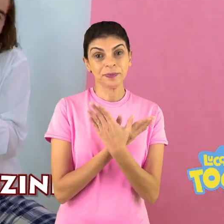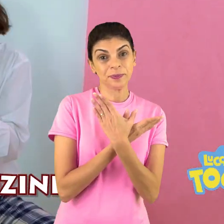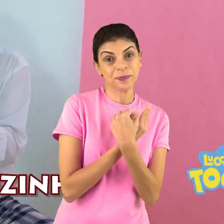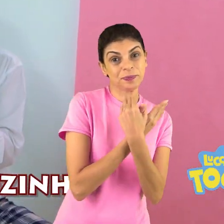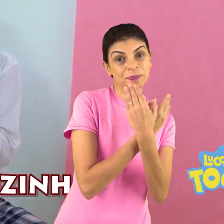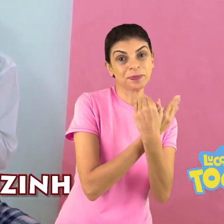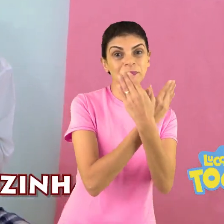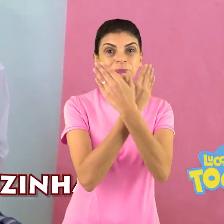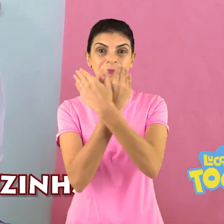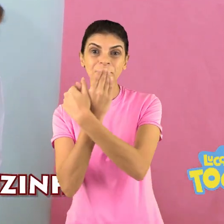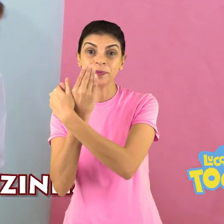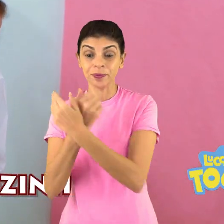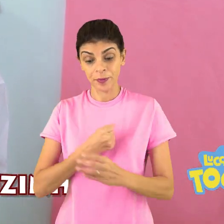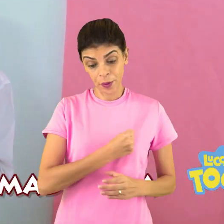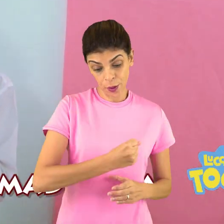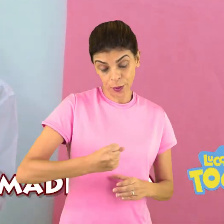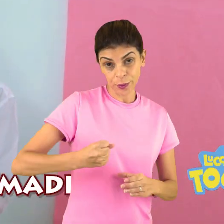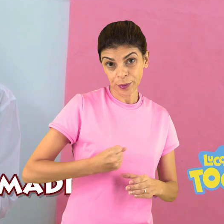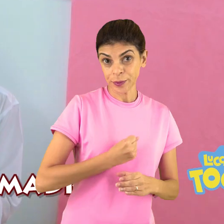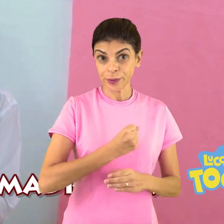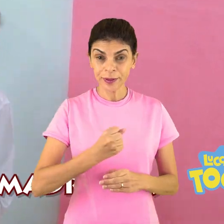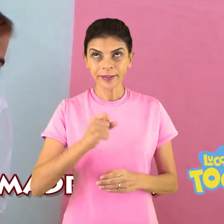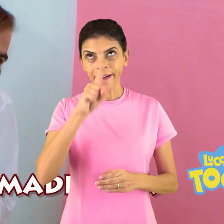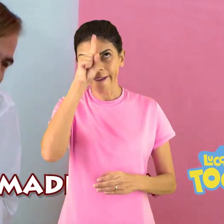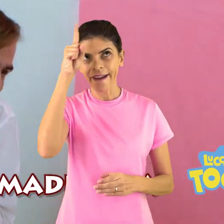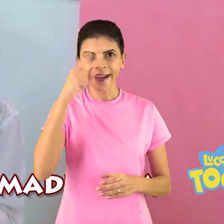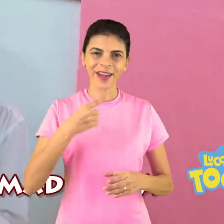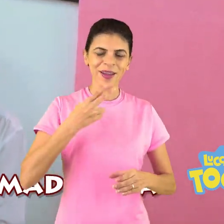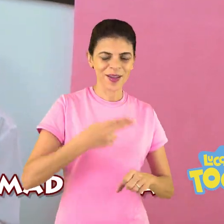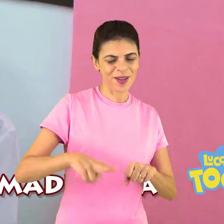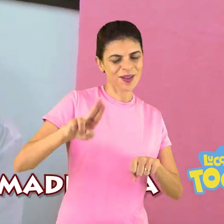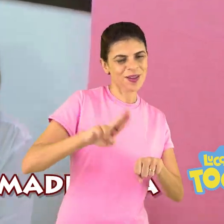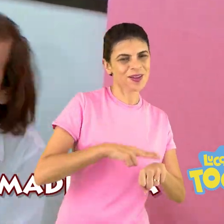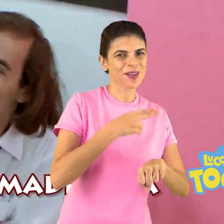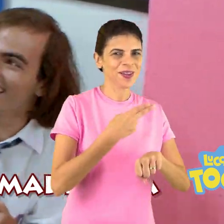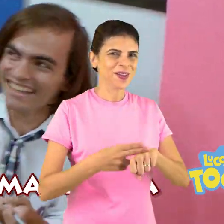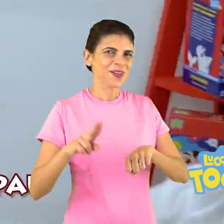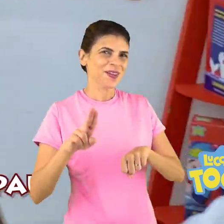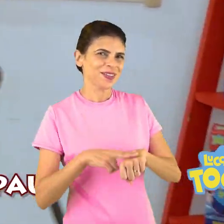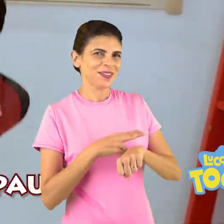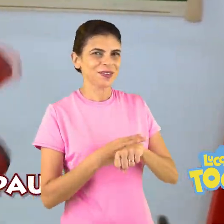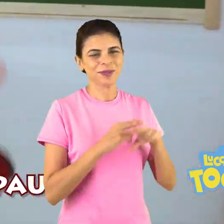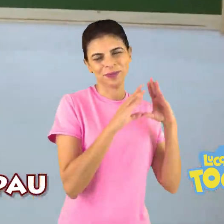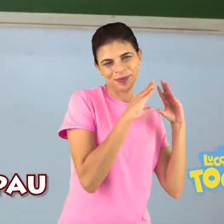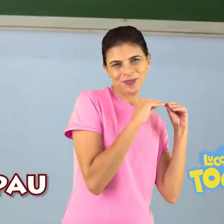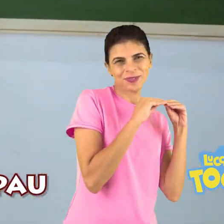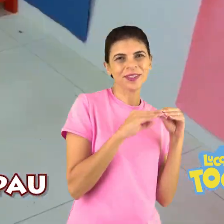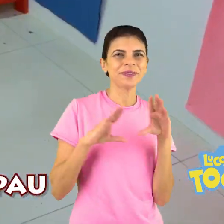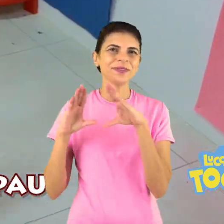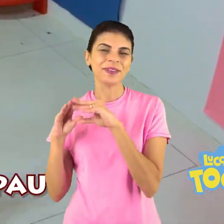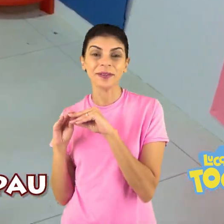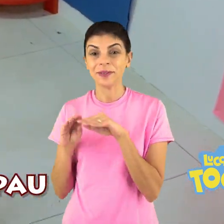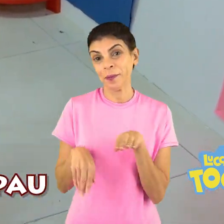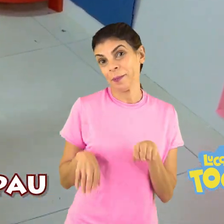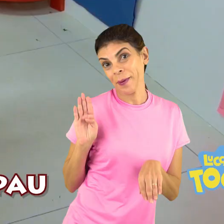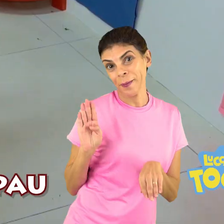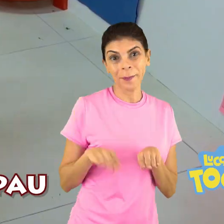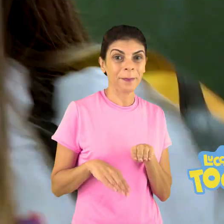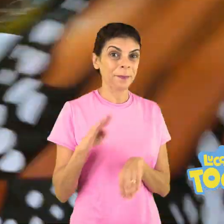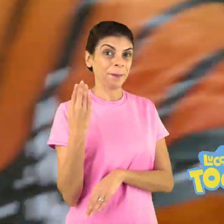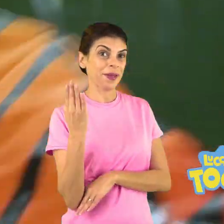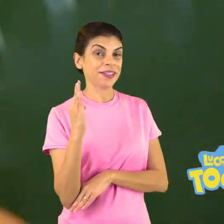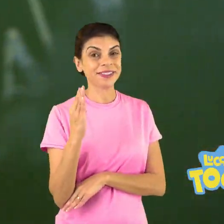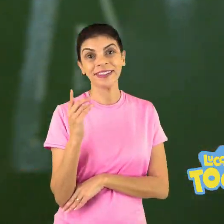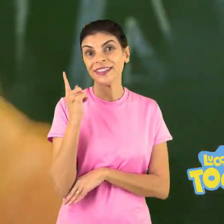Borboletinha tá na cozinha fazendo chocolate para a madrinha. Poti, poti, perna de